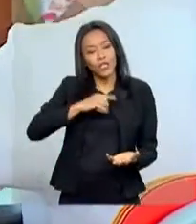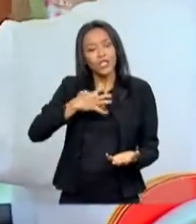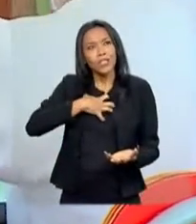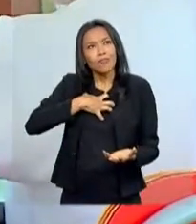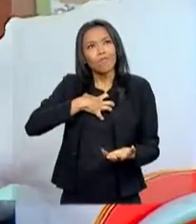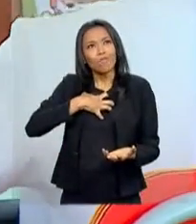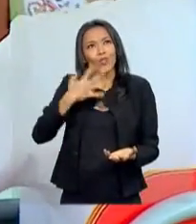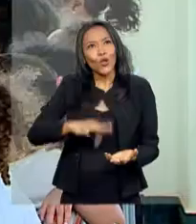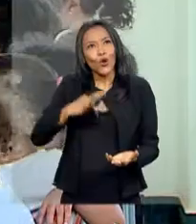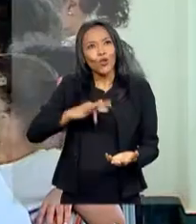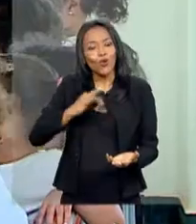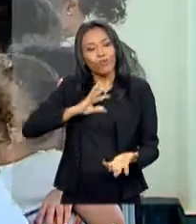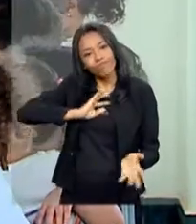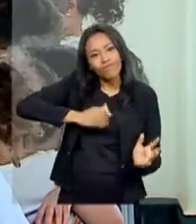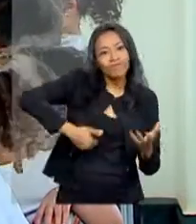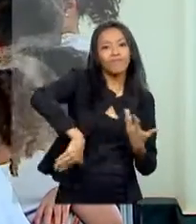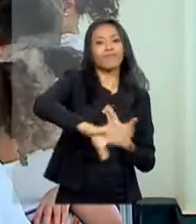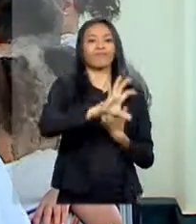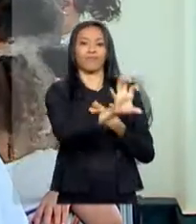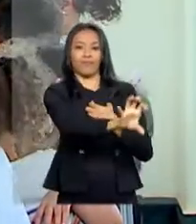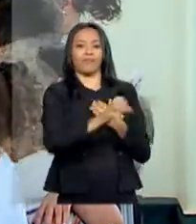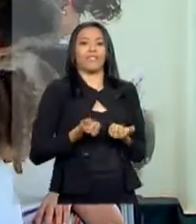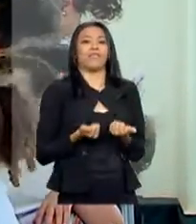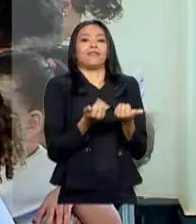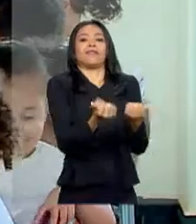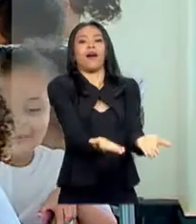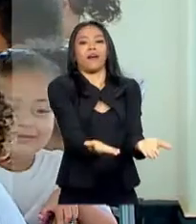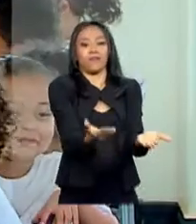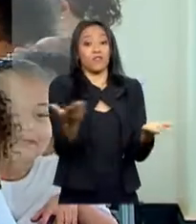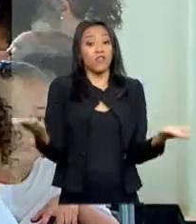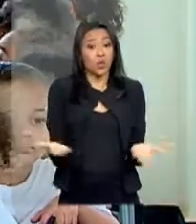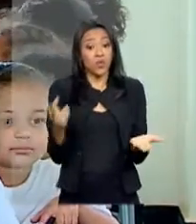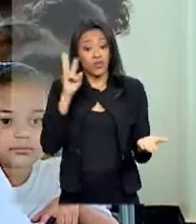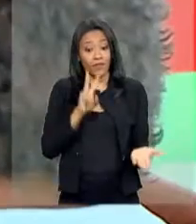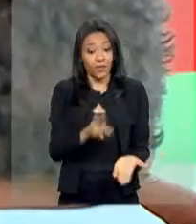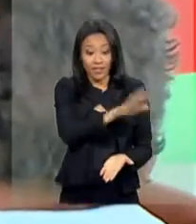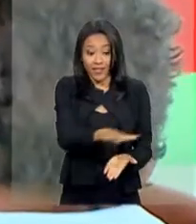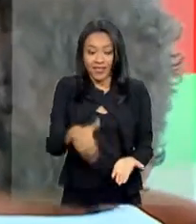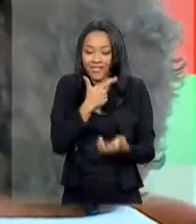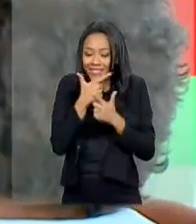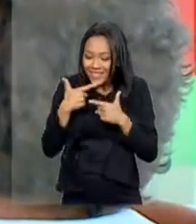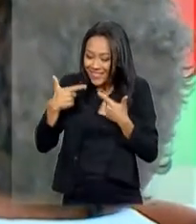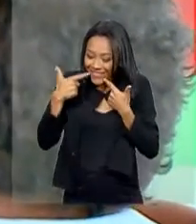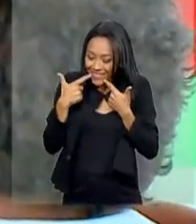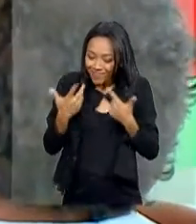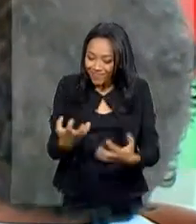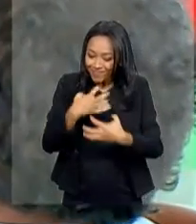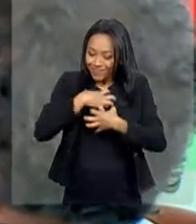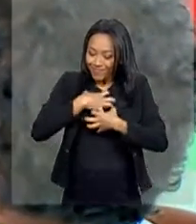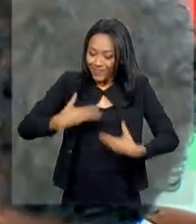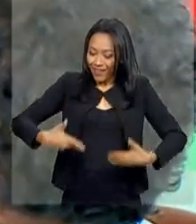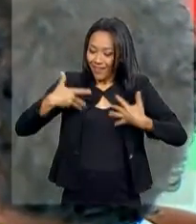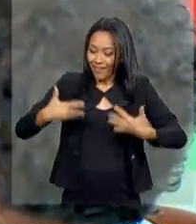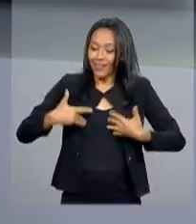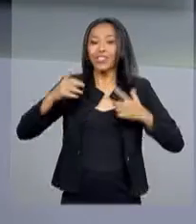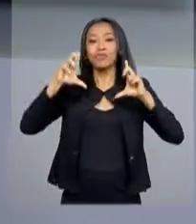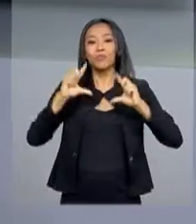dor por doação. E hoje nós vemos as crianças sorrindo, isso traz um pouco de alento para a nossa